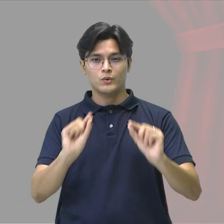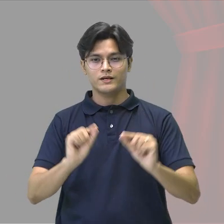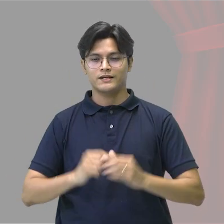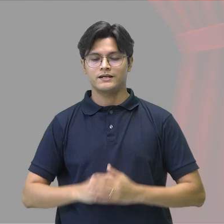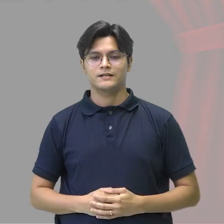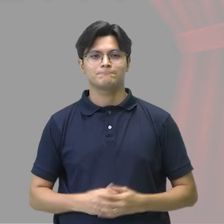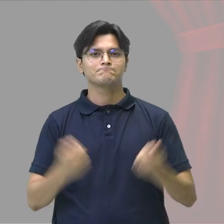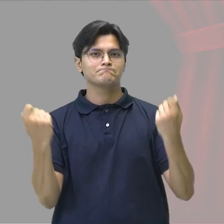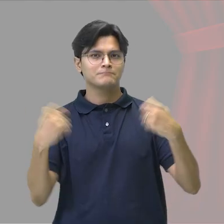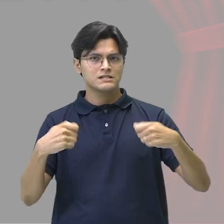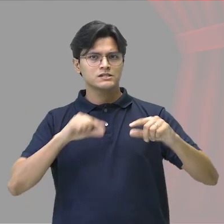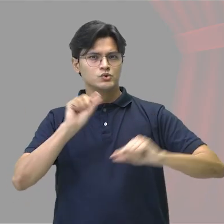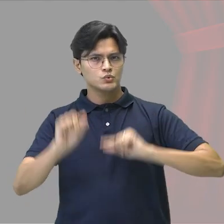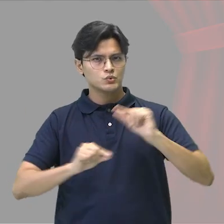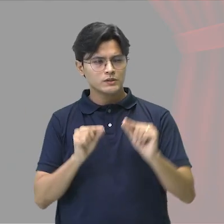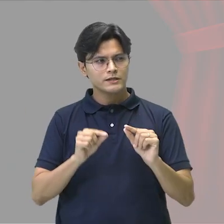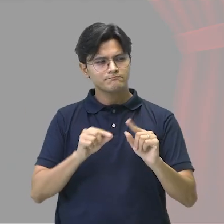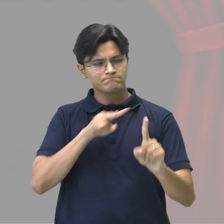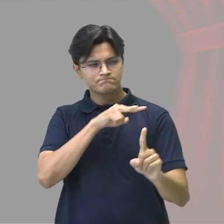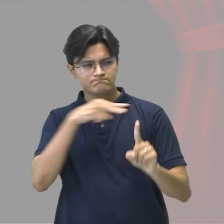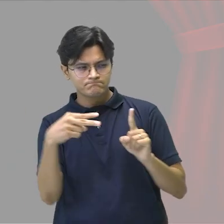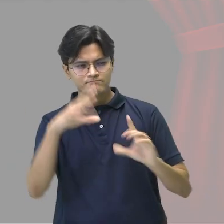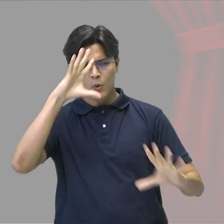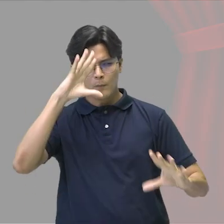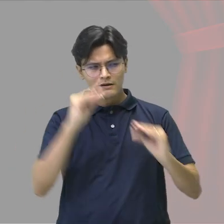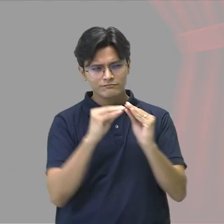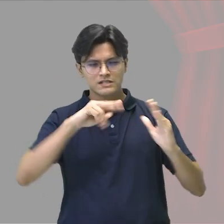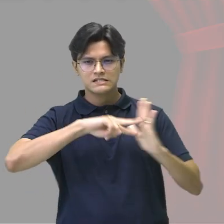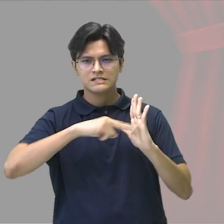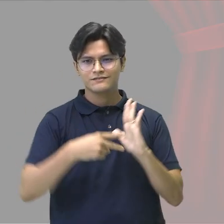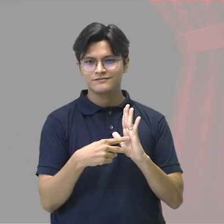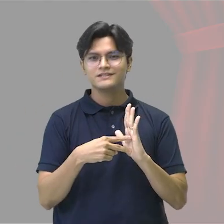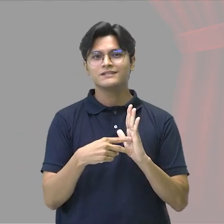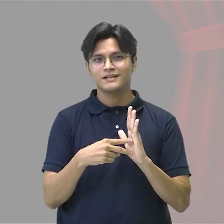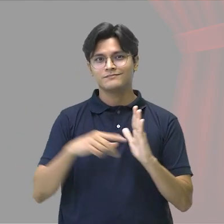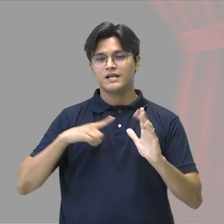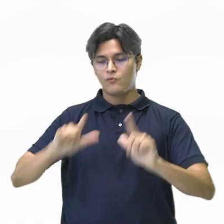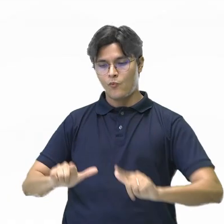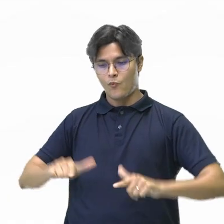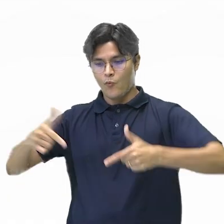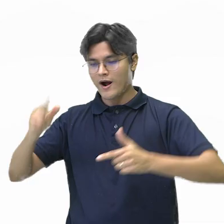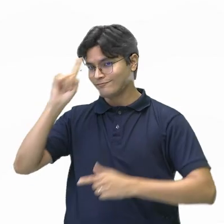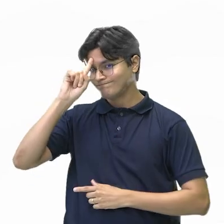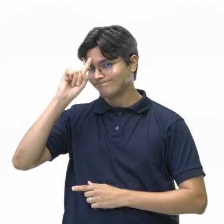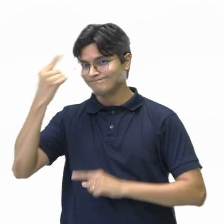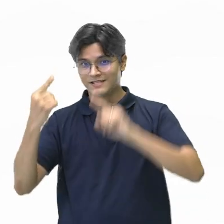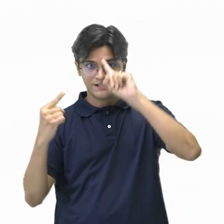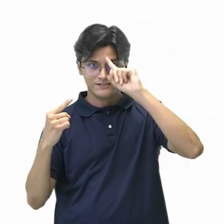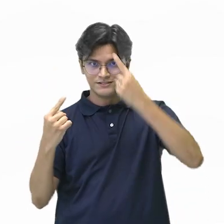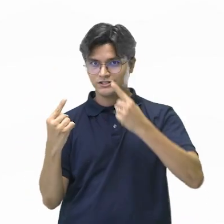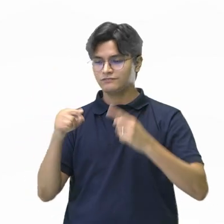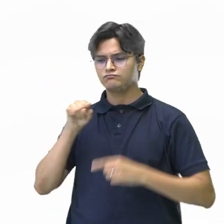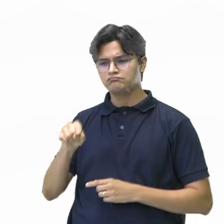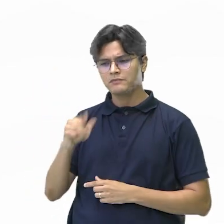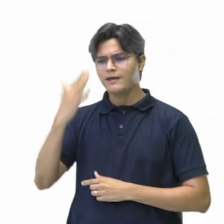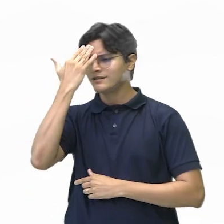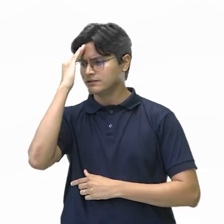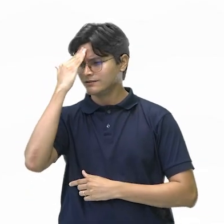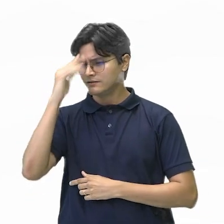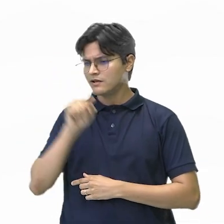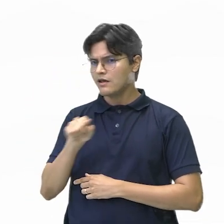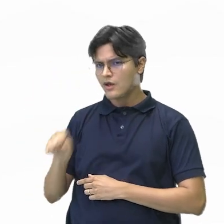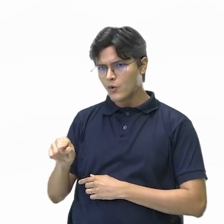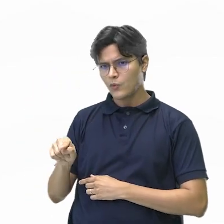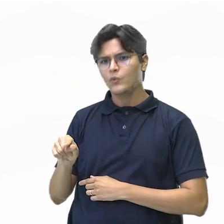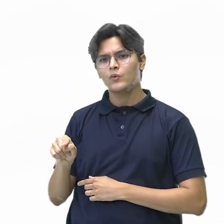que ressignificar esse processo, onde o ato criativo é eu traduzir a questão